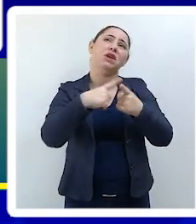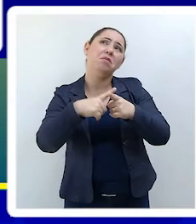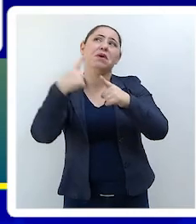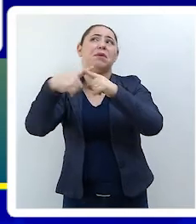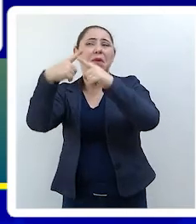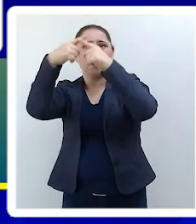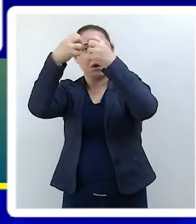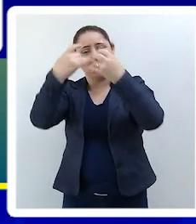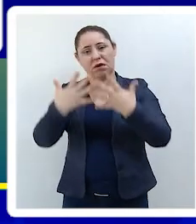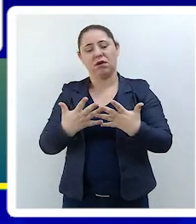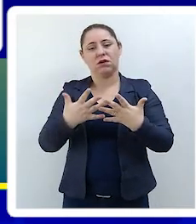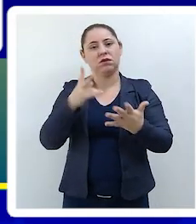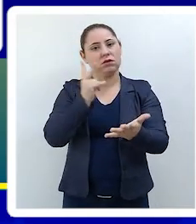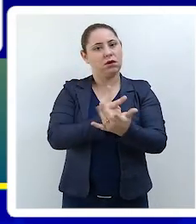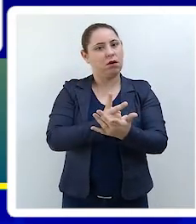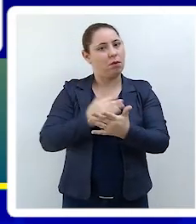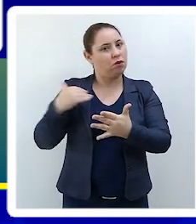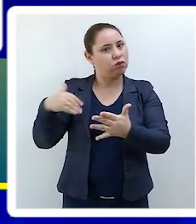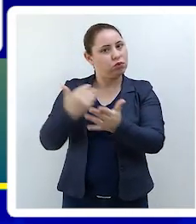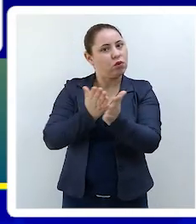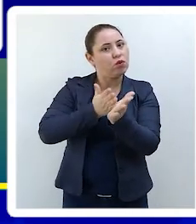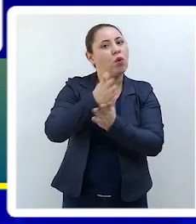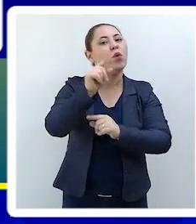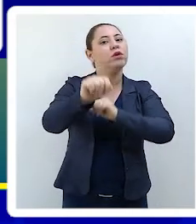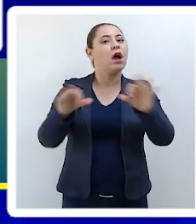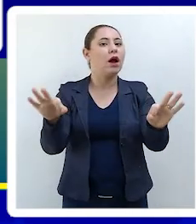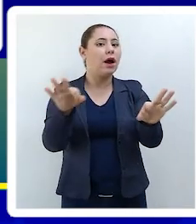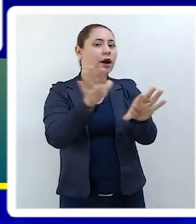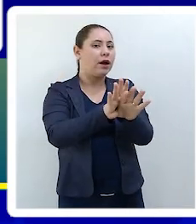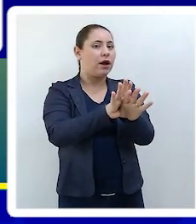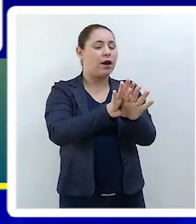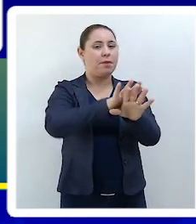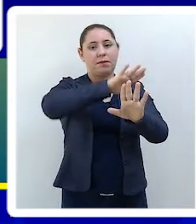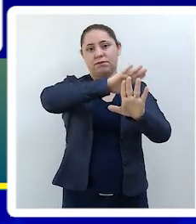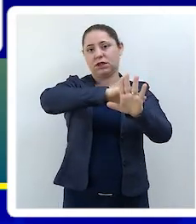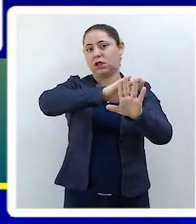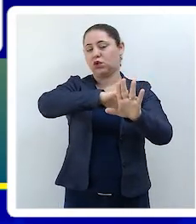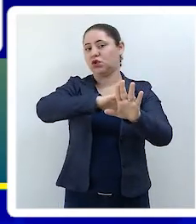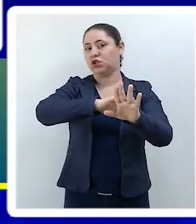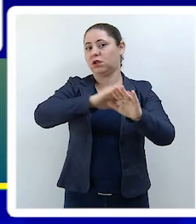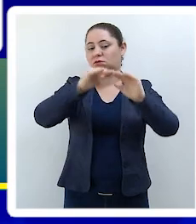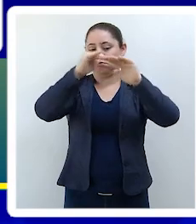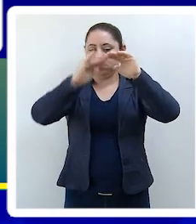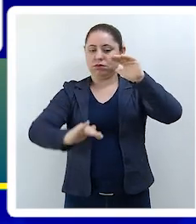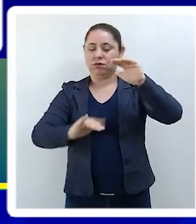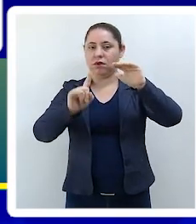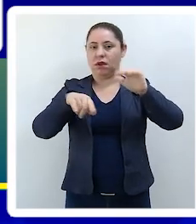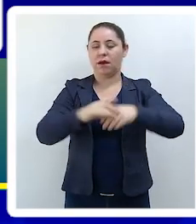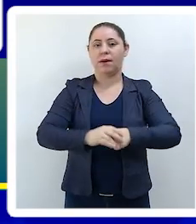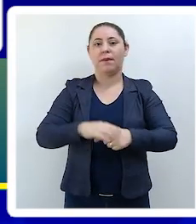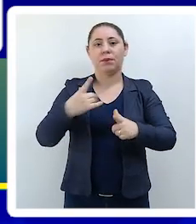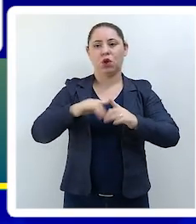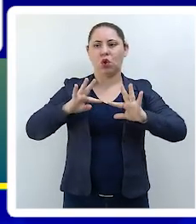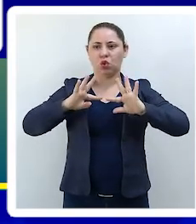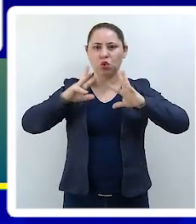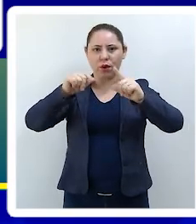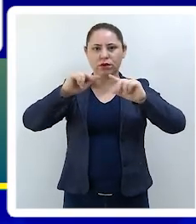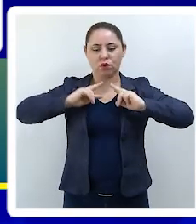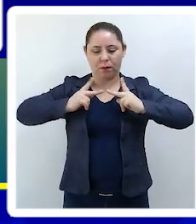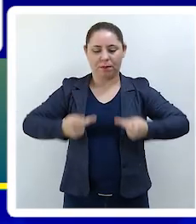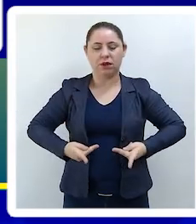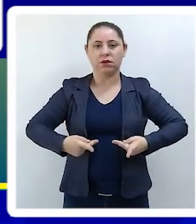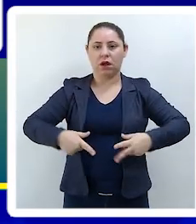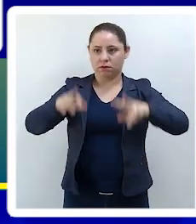isso. Então, nós caminhamos para quebrar esses paradigmas, né, que, na verdade, nós somos todos seres humanos,